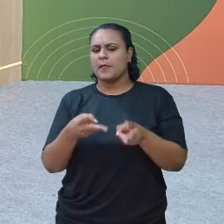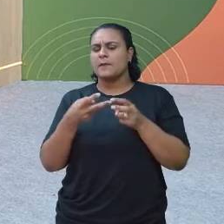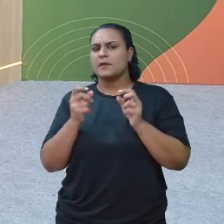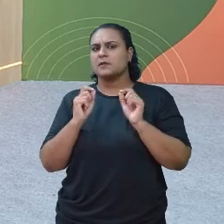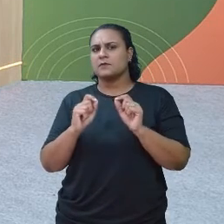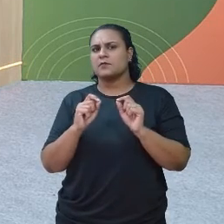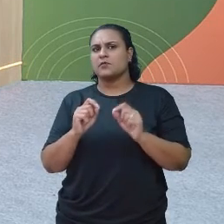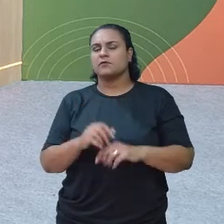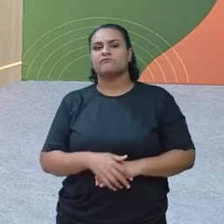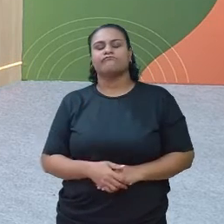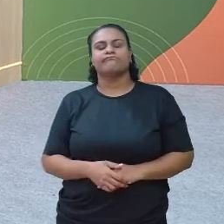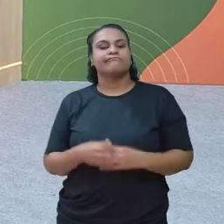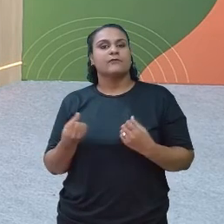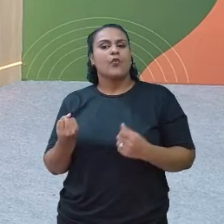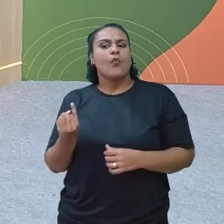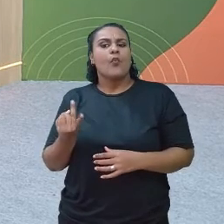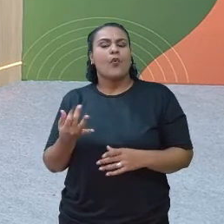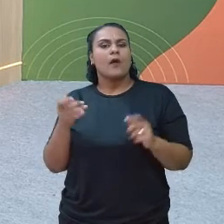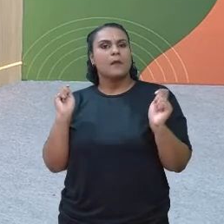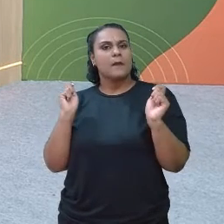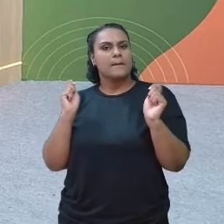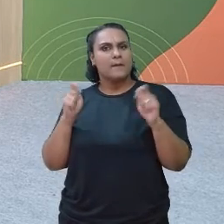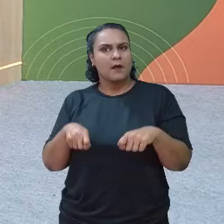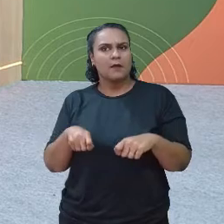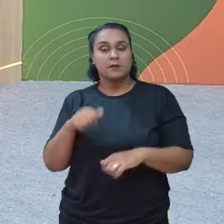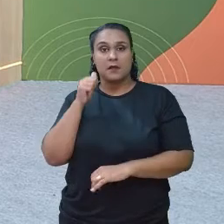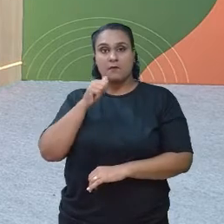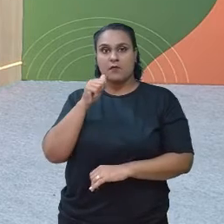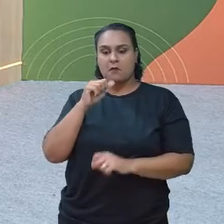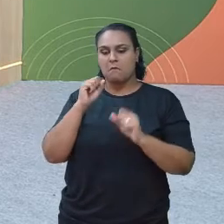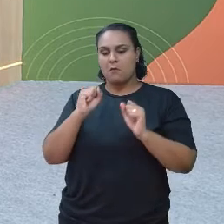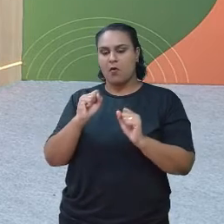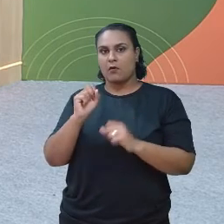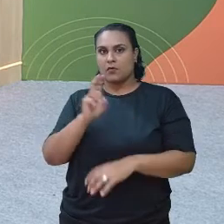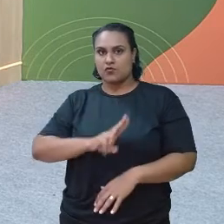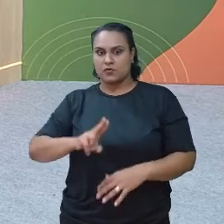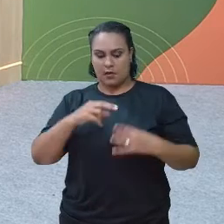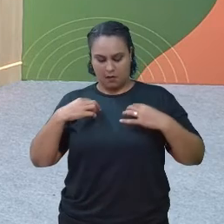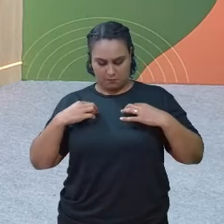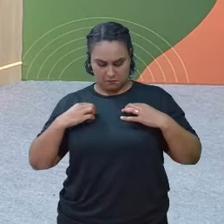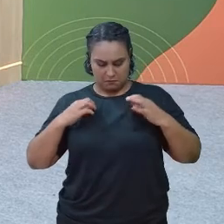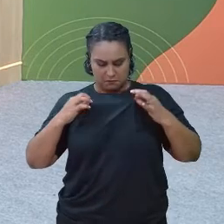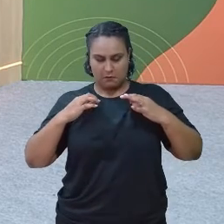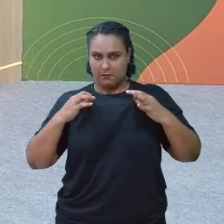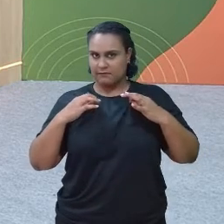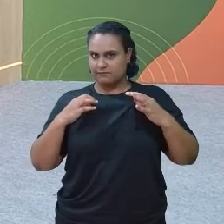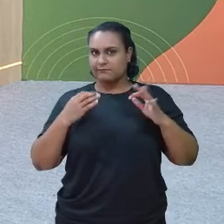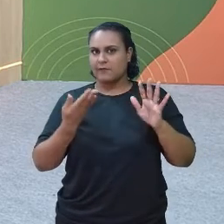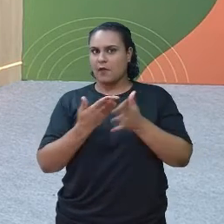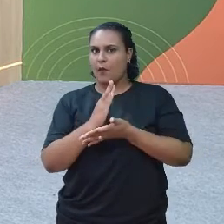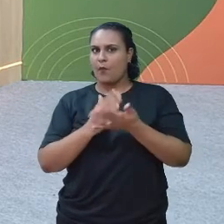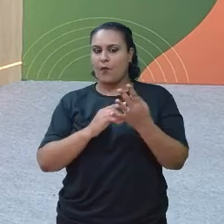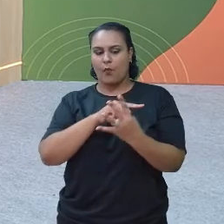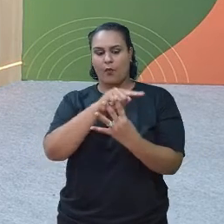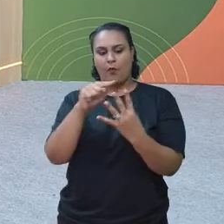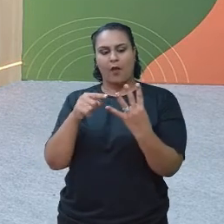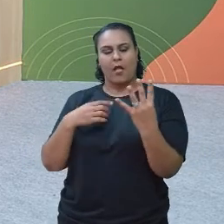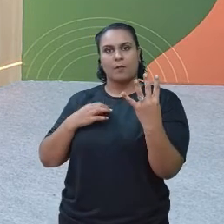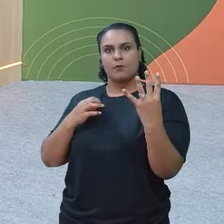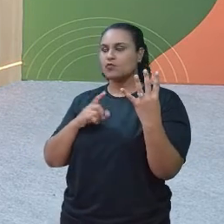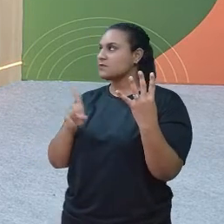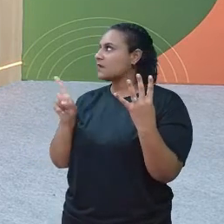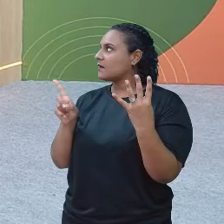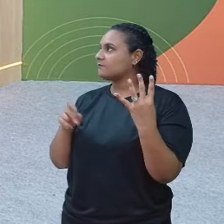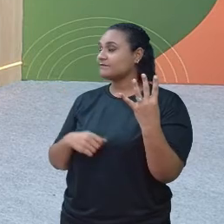seguinte, de quantas maneiras diferentes essa moça pode se vestir usando alguma dessas 4 blusas